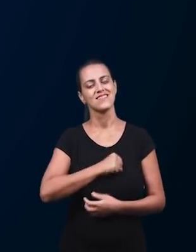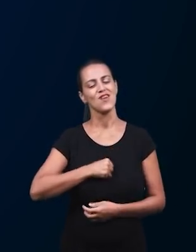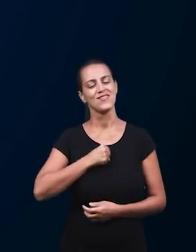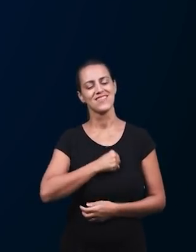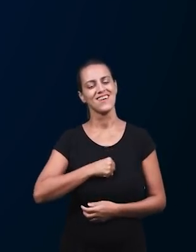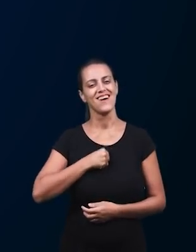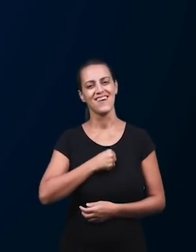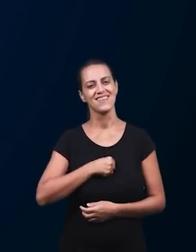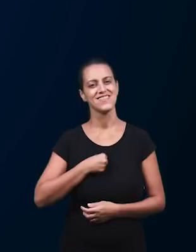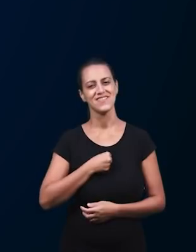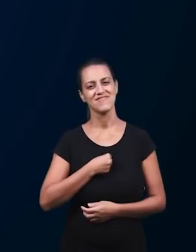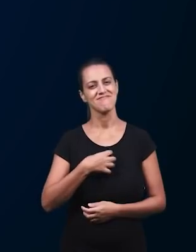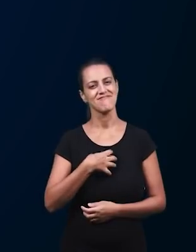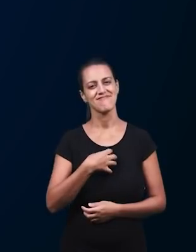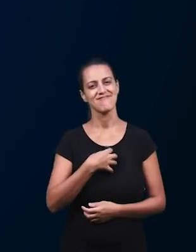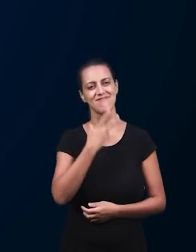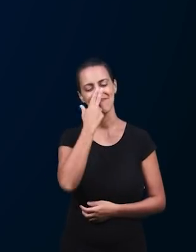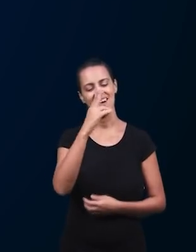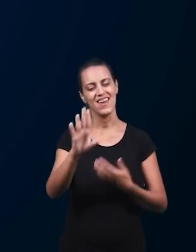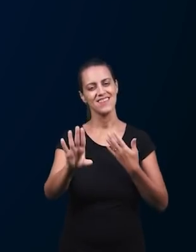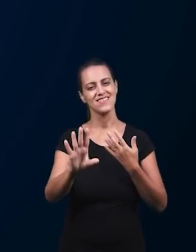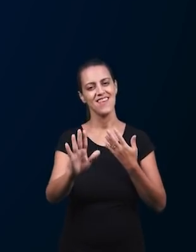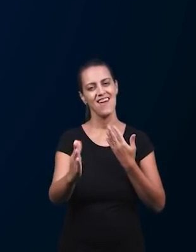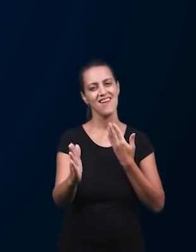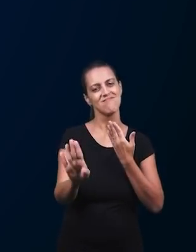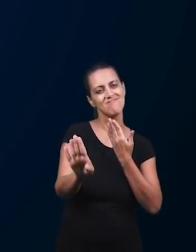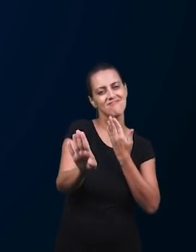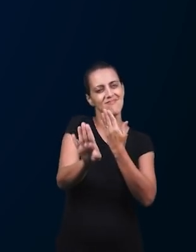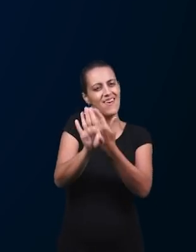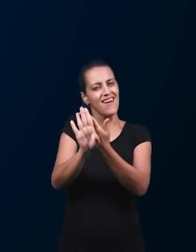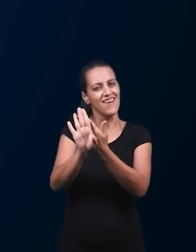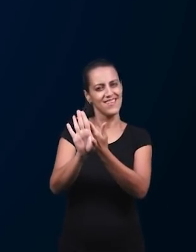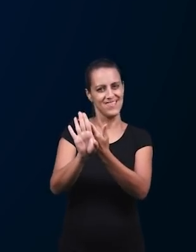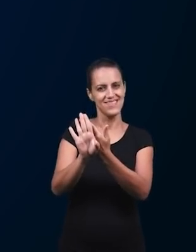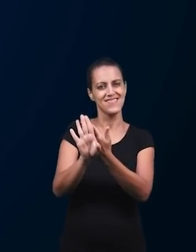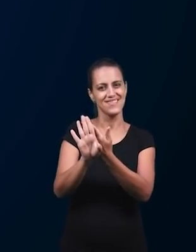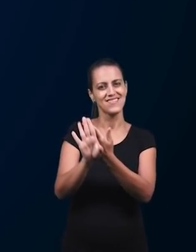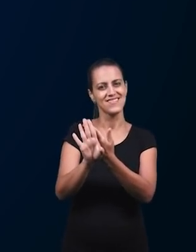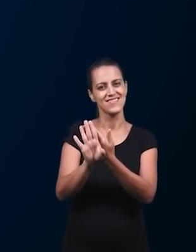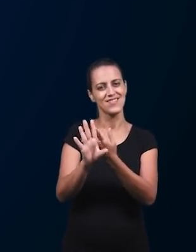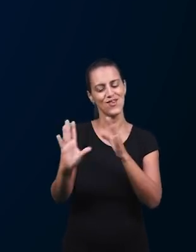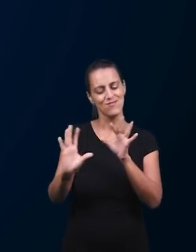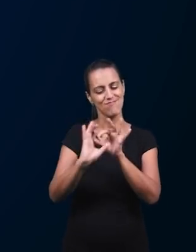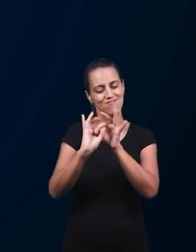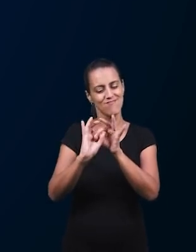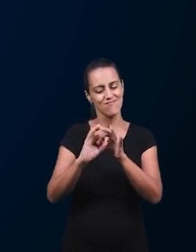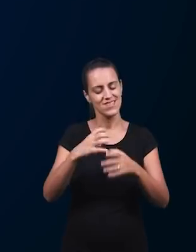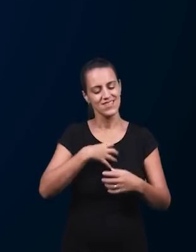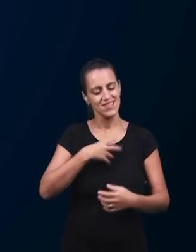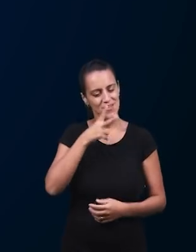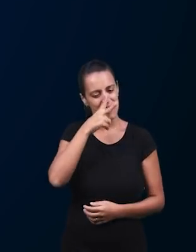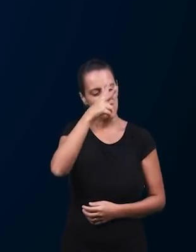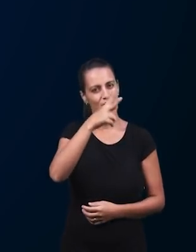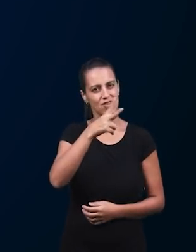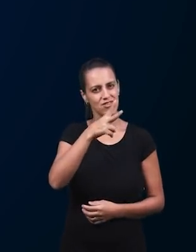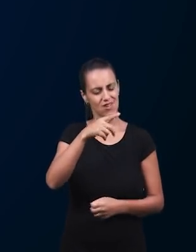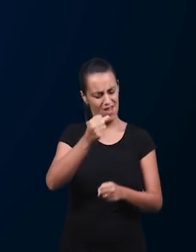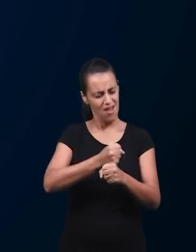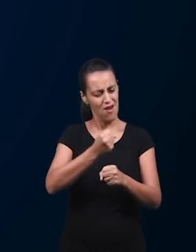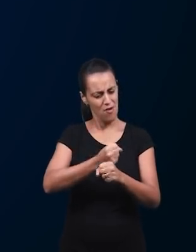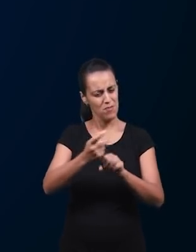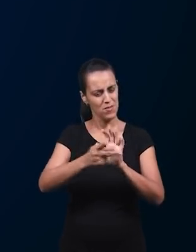saudade dos irmãos e tem nos aproximado. Essa graça que nos une e que nos fortalece. Essa obra é de